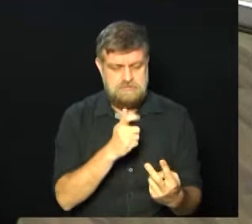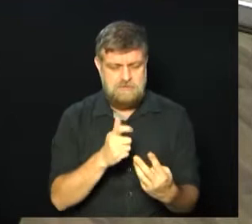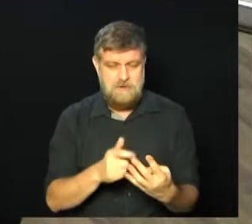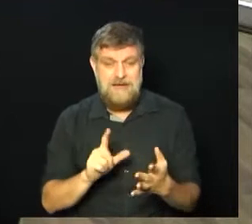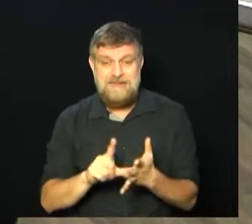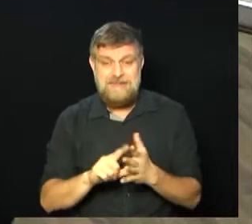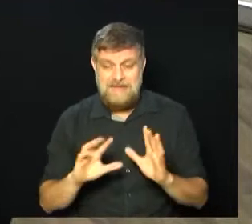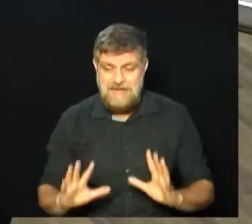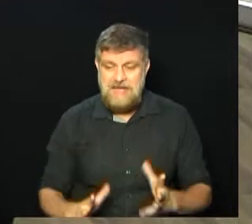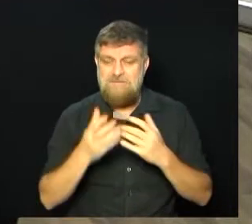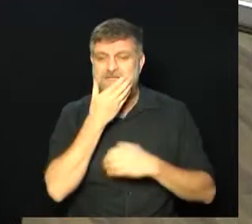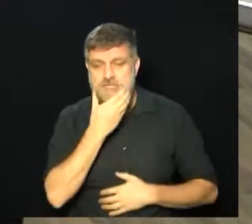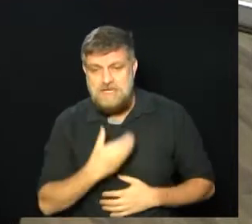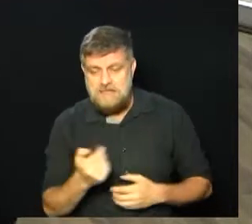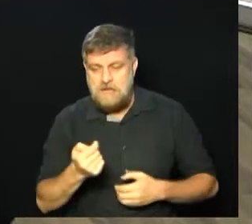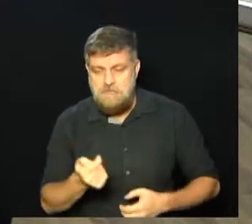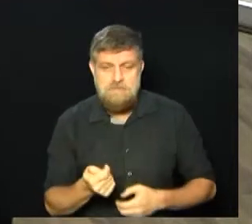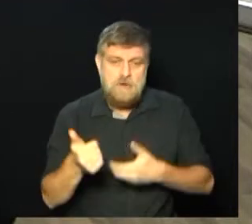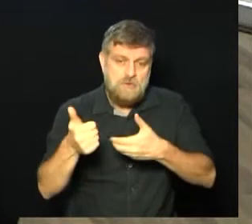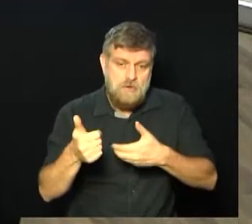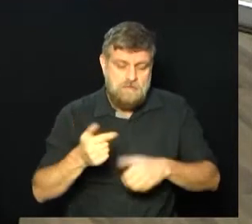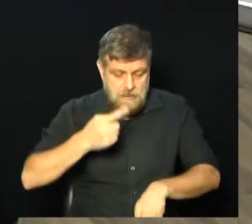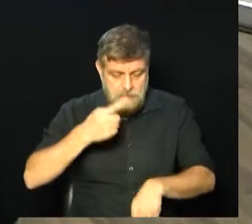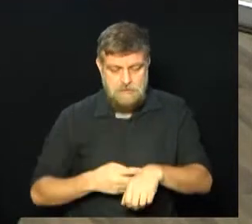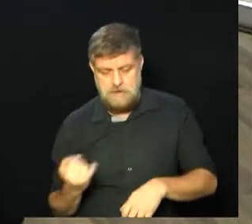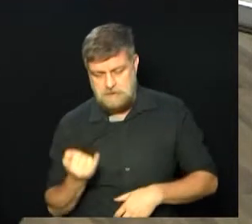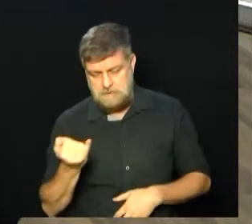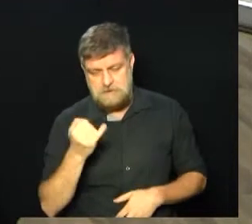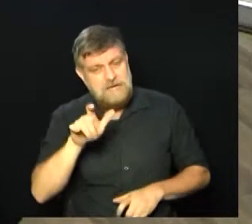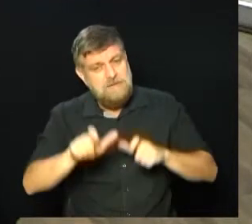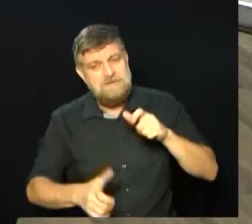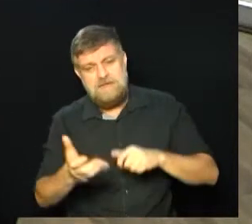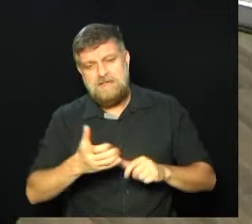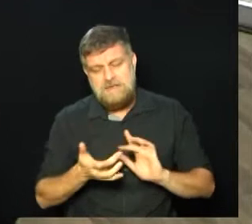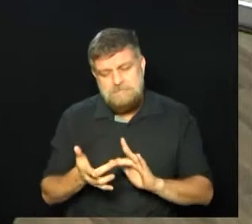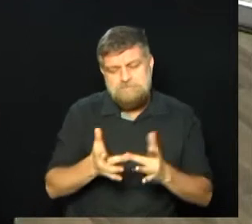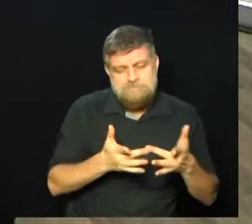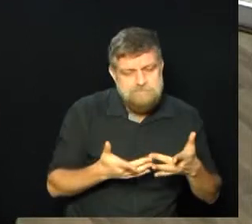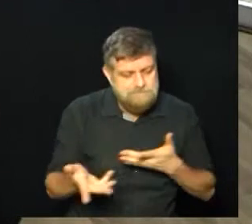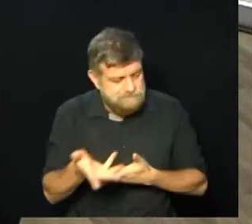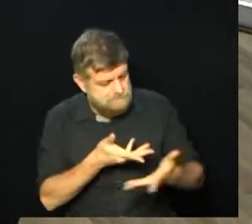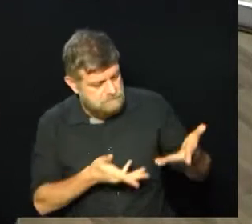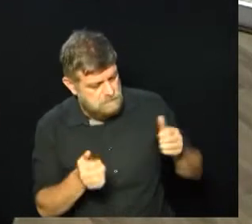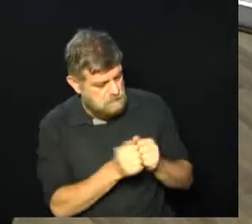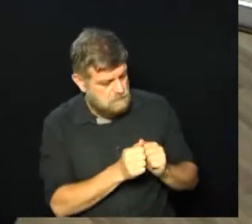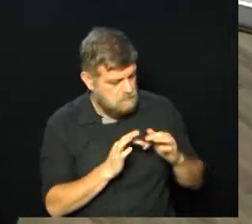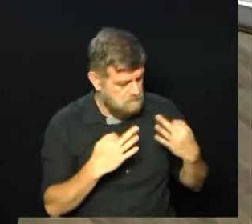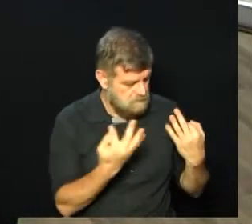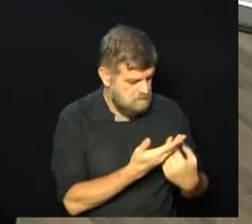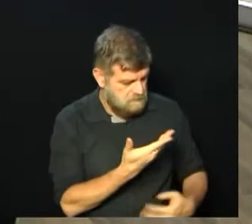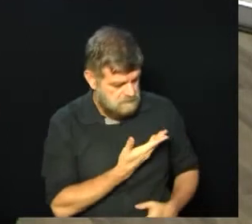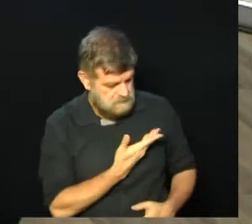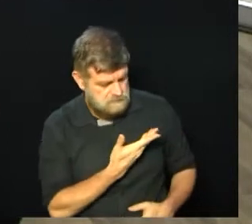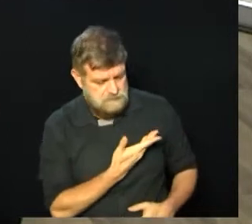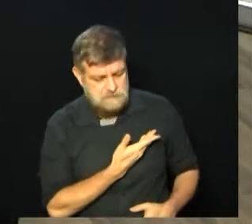Natal tem ano novo então é um momento importante em que as pessoas querem aí confraternizar com famílias EA família